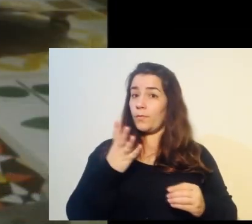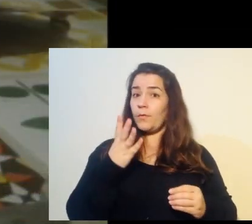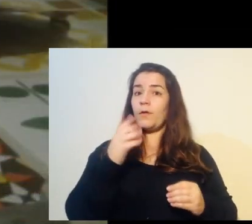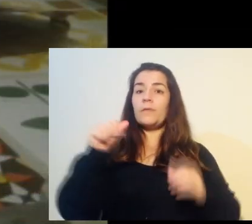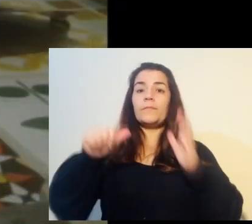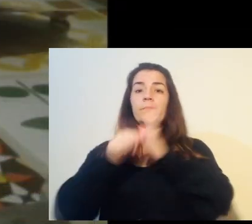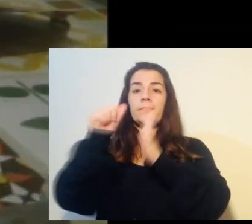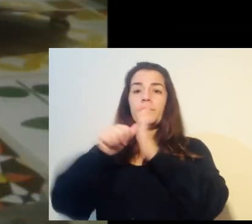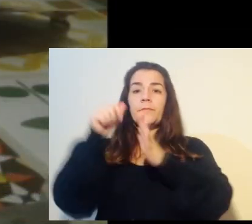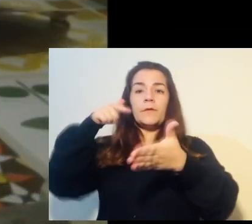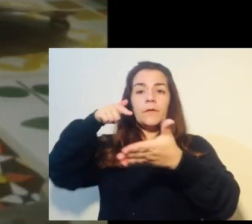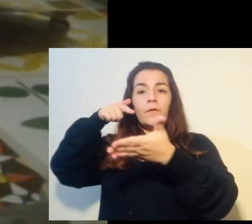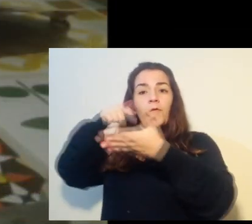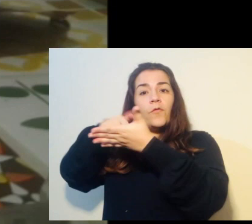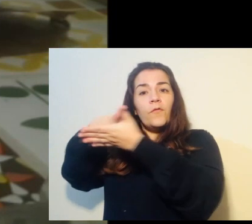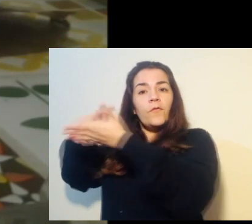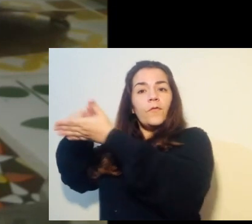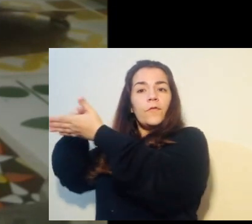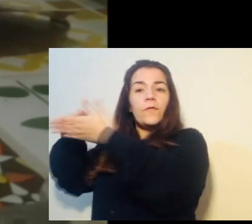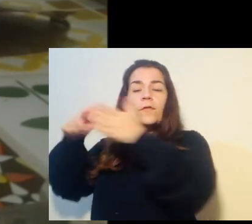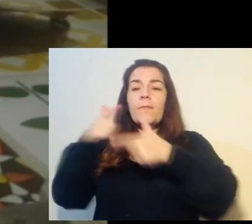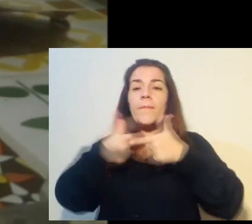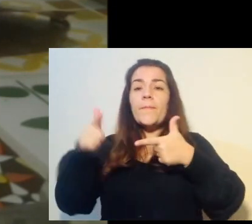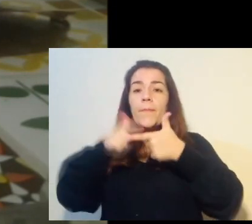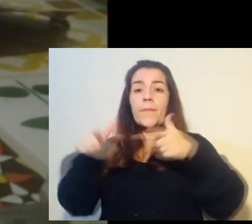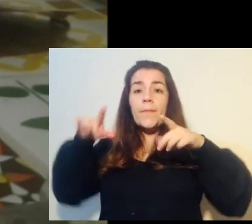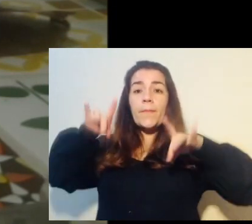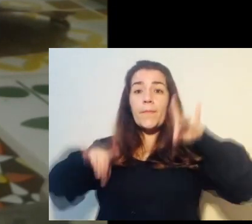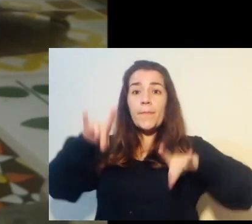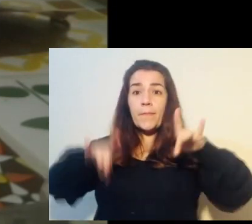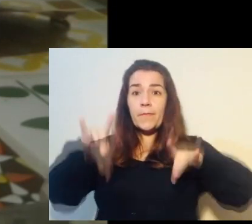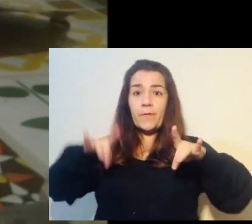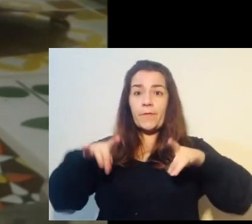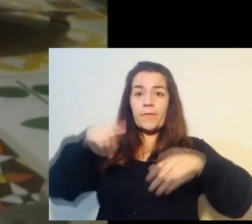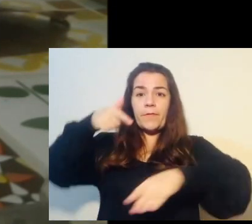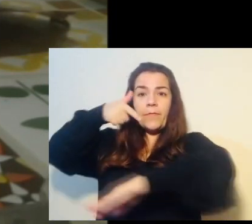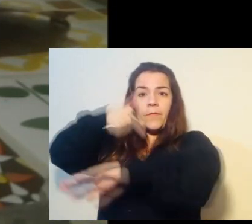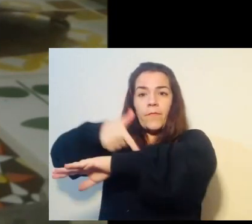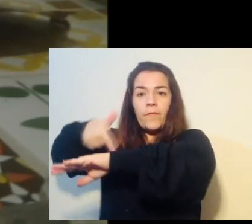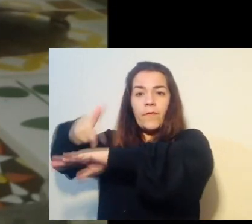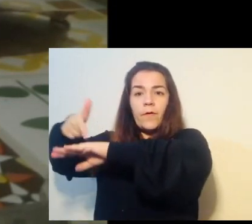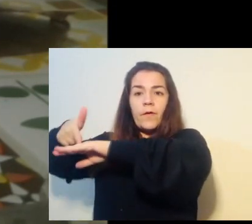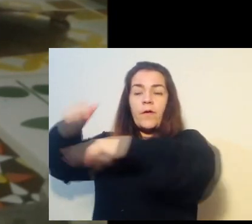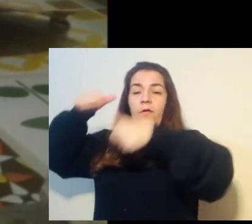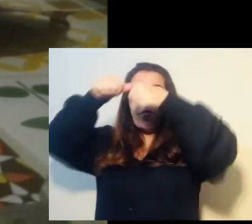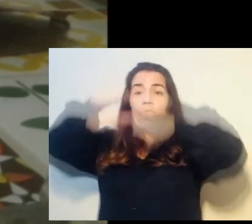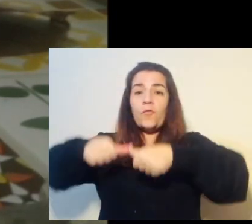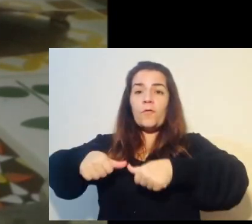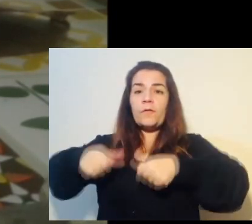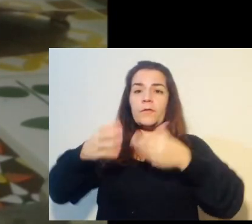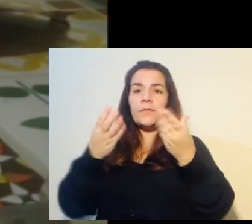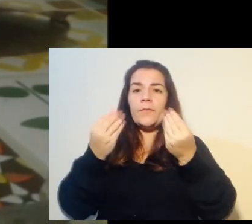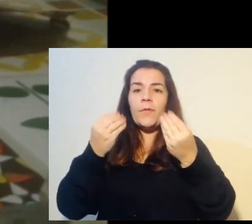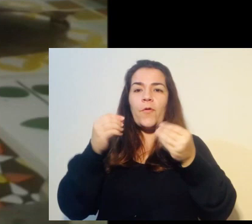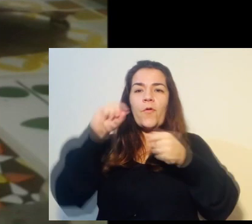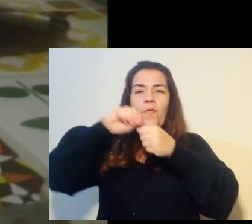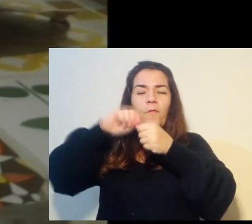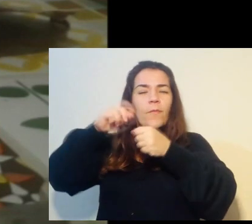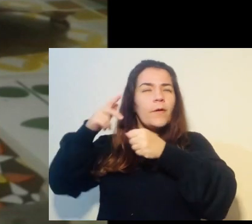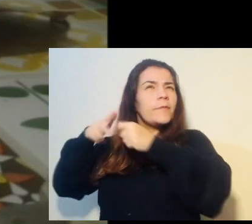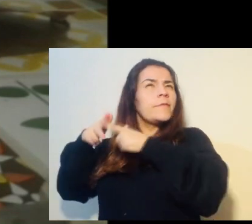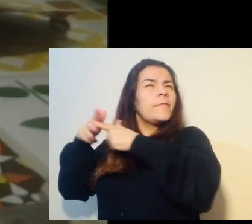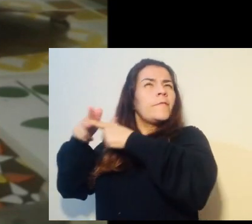Bom, primeiro furo feito, com alguns probleminhas técnicos. A furadeira estava com pouca